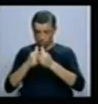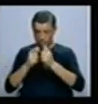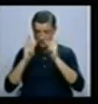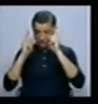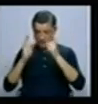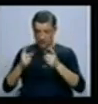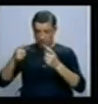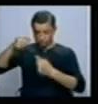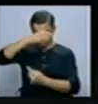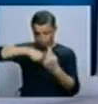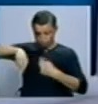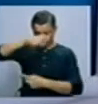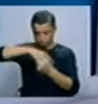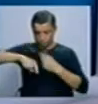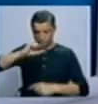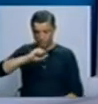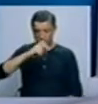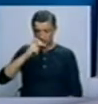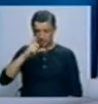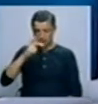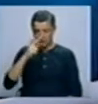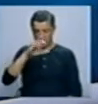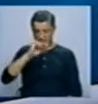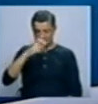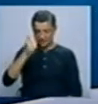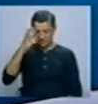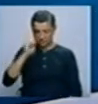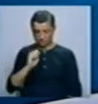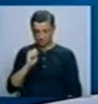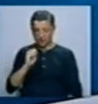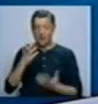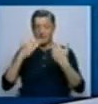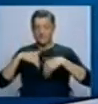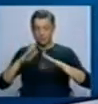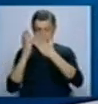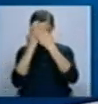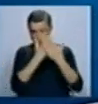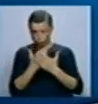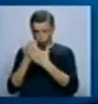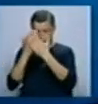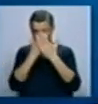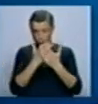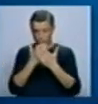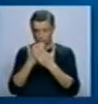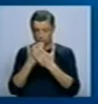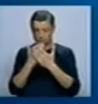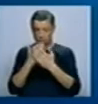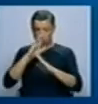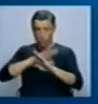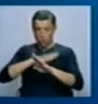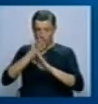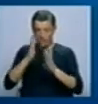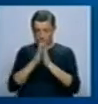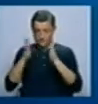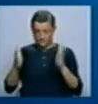a rodear estas galáxias para termos estas superrotações. Mas este estudo também diz outra coisa muito curiosa. É que estas supergaláxias não têm tanta